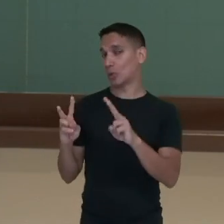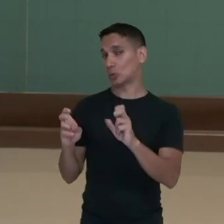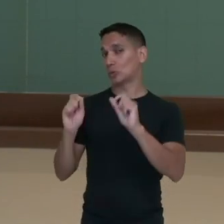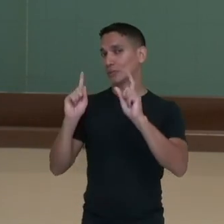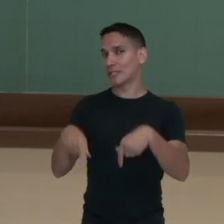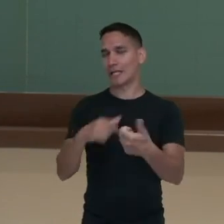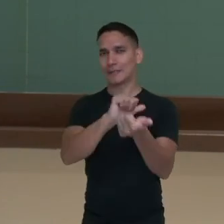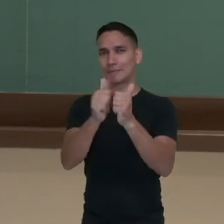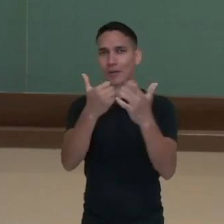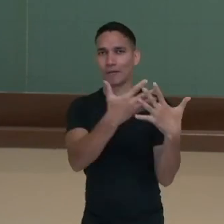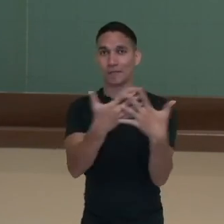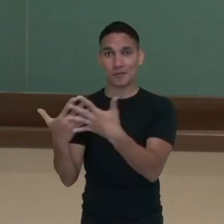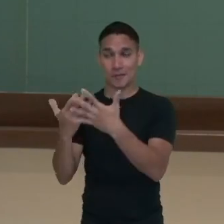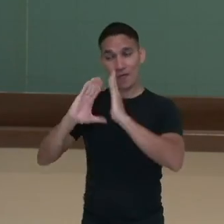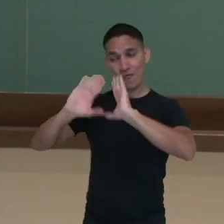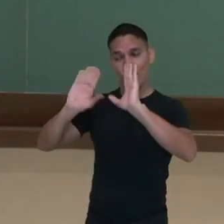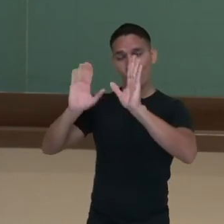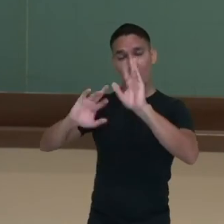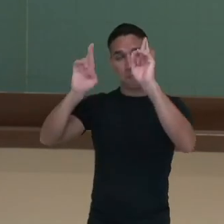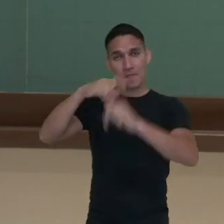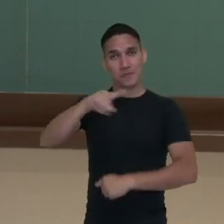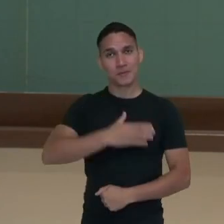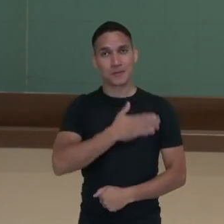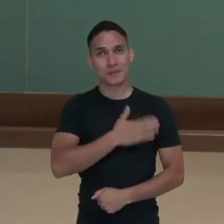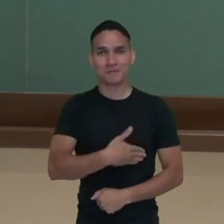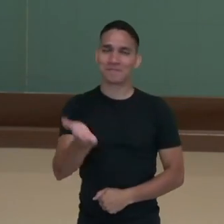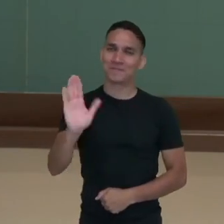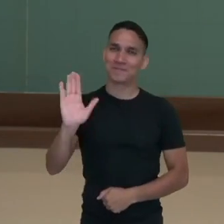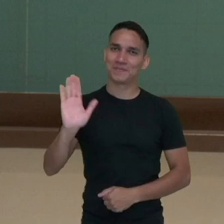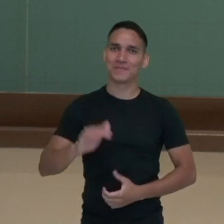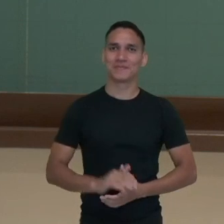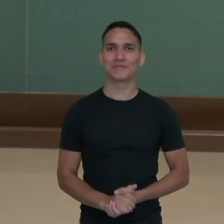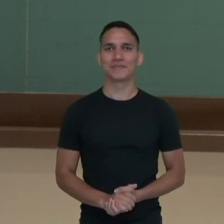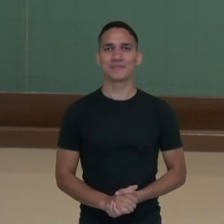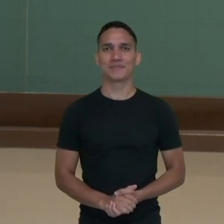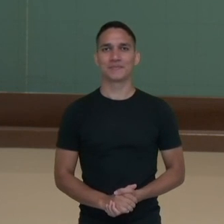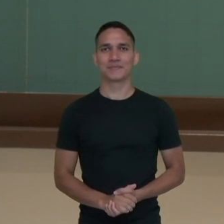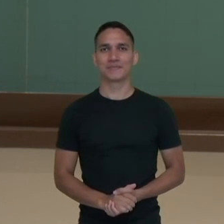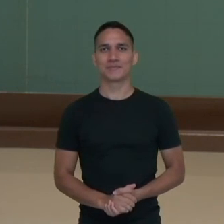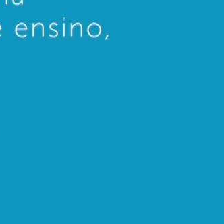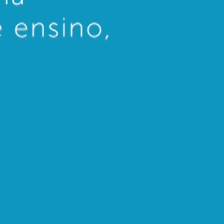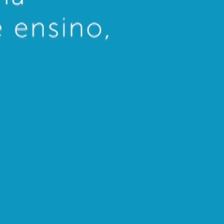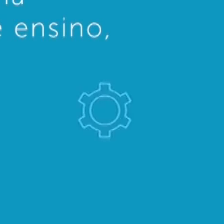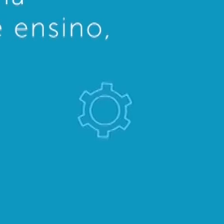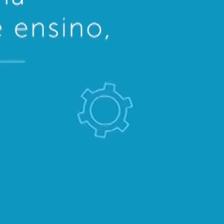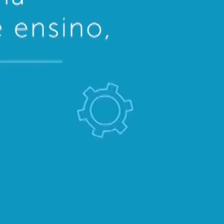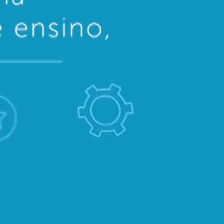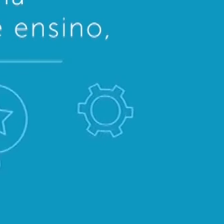esporte de rede, voleibol. Espero que vocês tenham gostado e até breve.